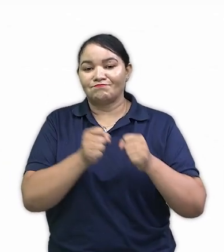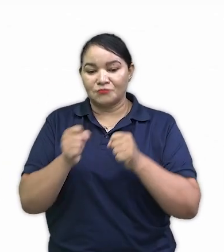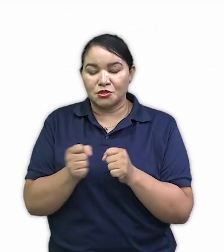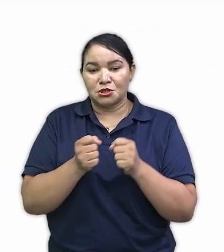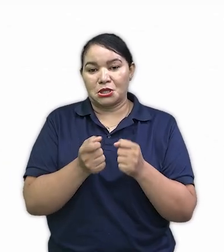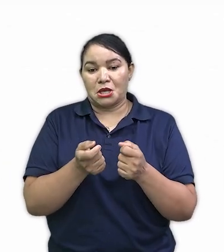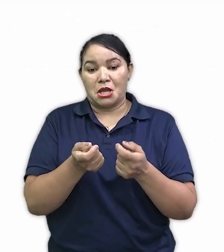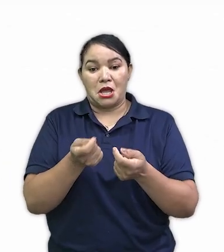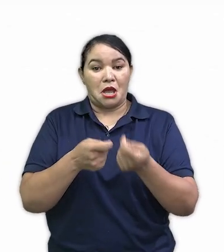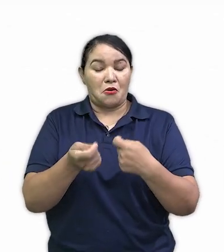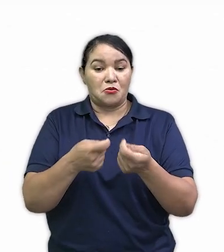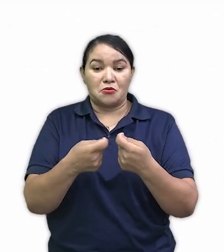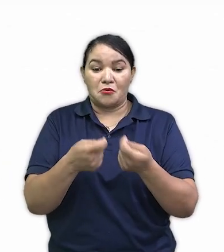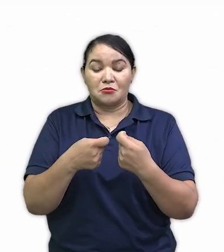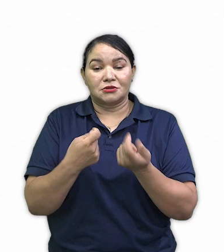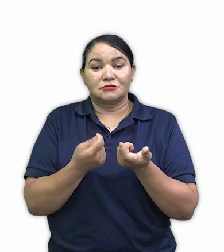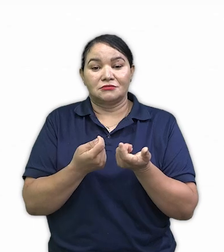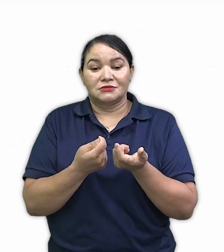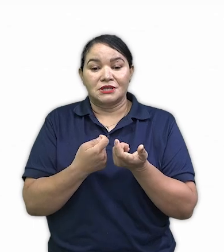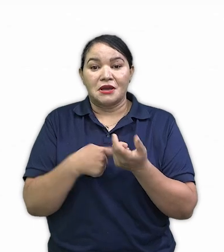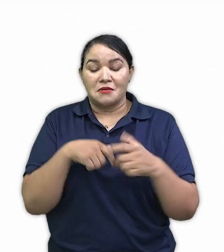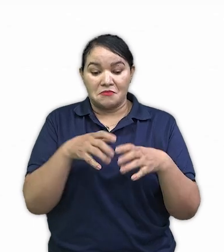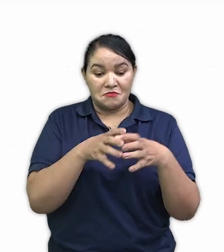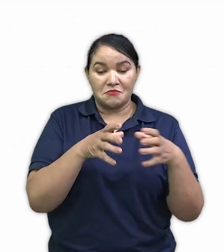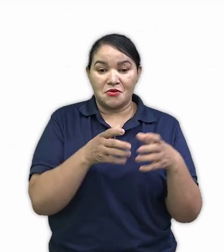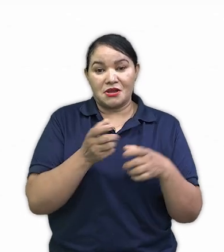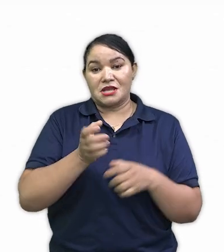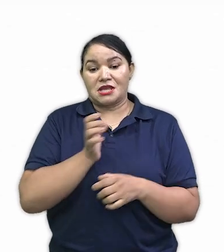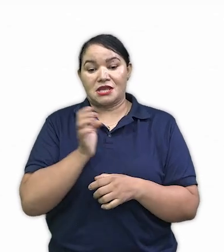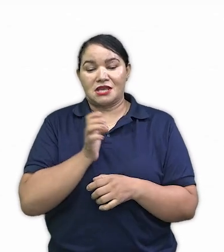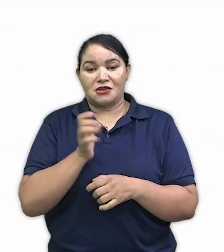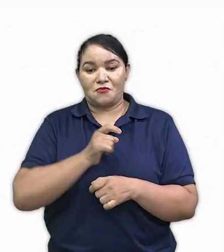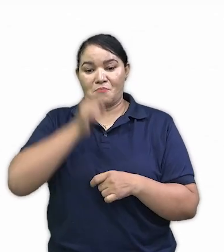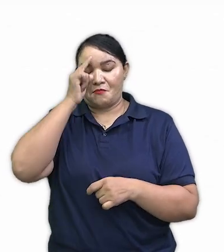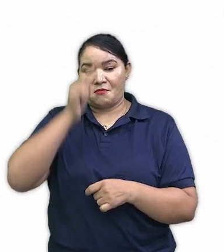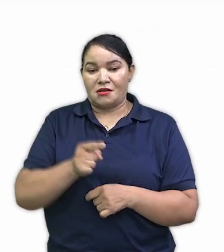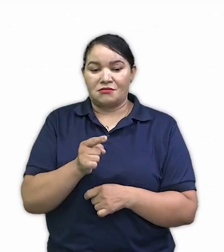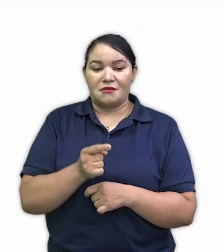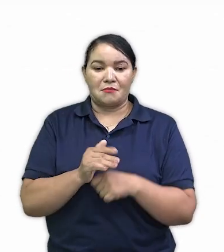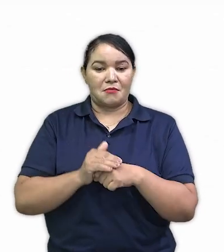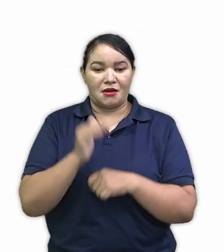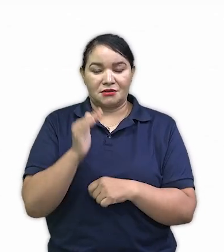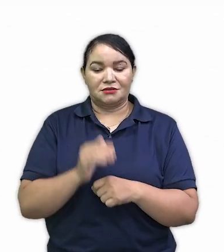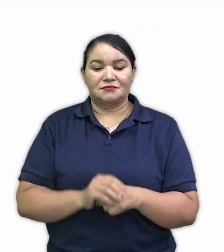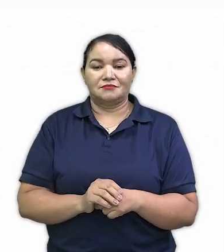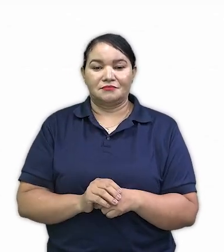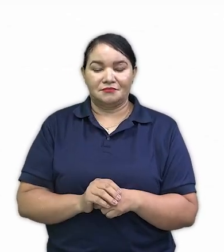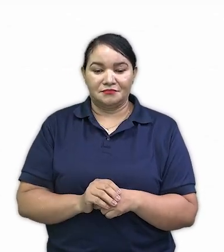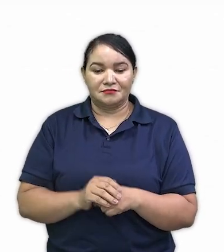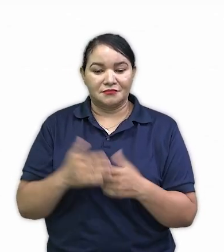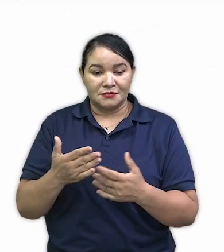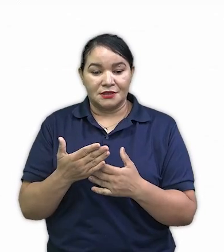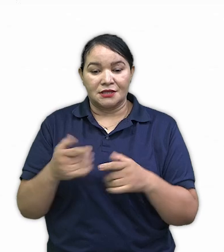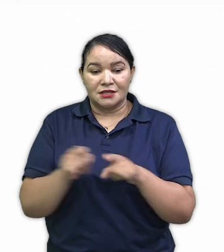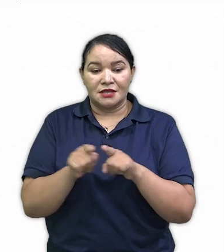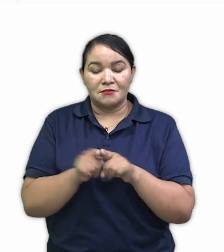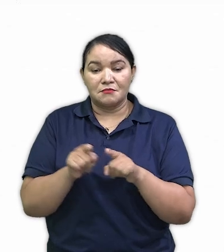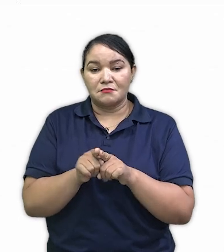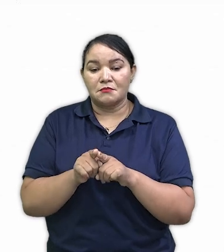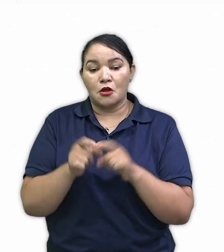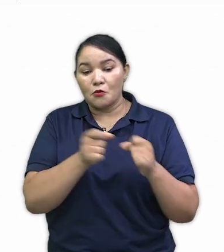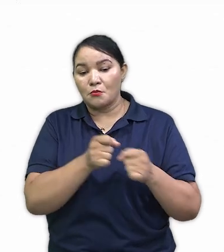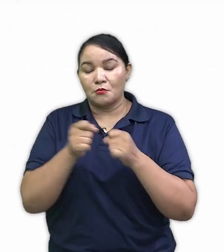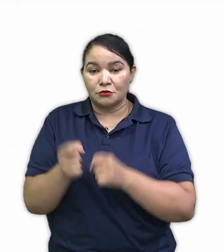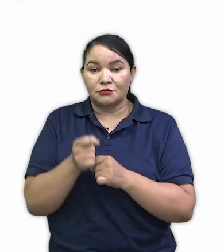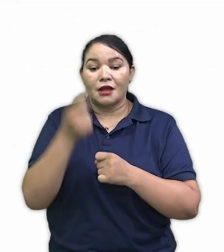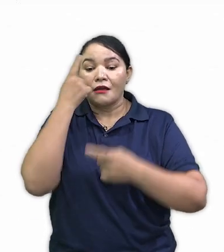econômico. Quem tem mais, manda mais. Essa é que é a grande realidade, né? Nós temos o poder ideológico, que também é